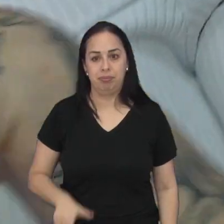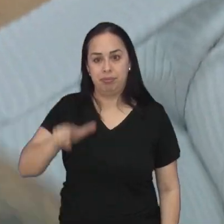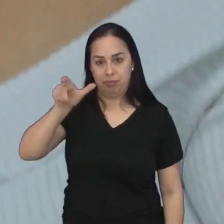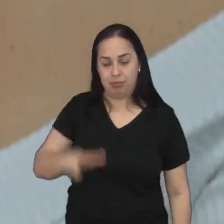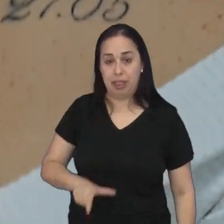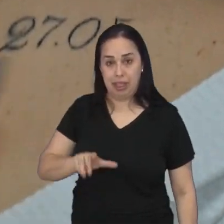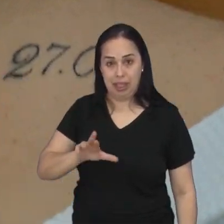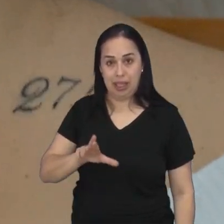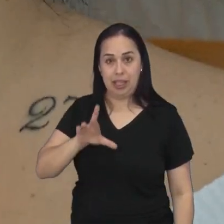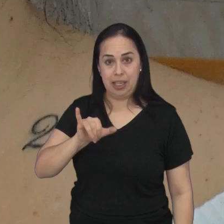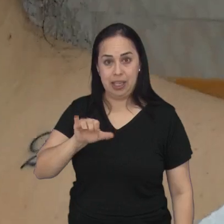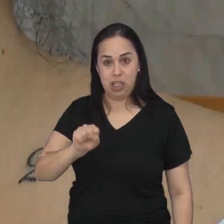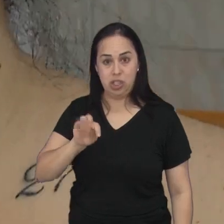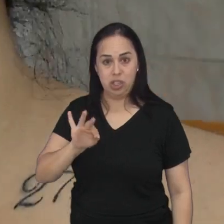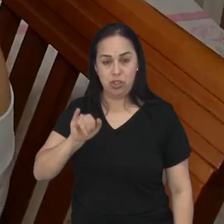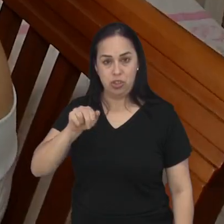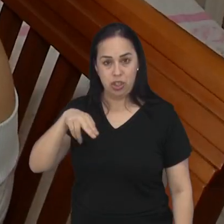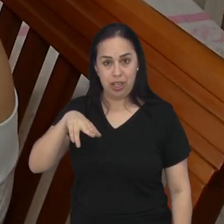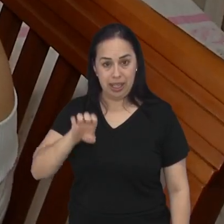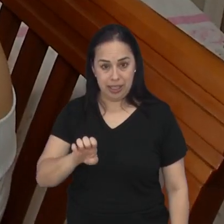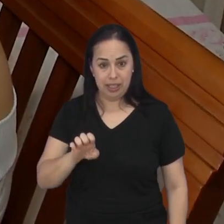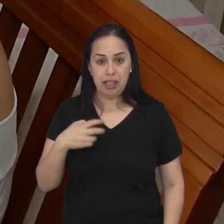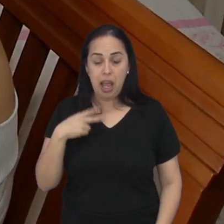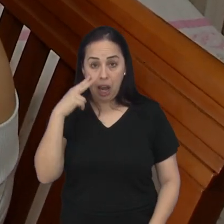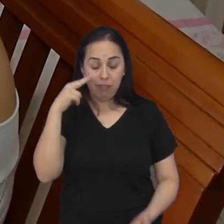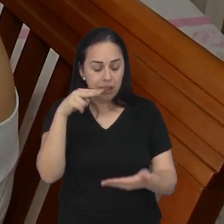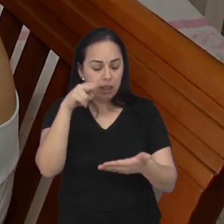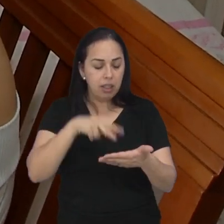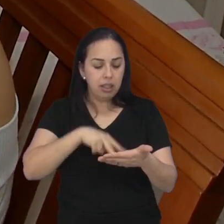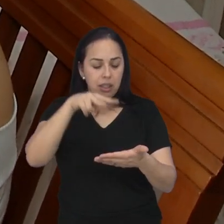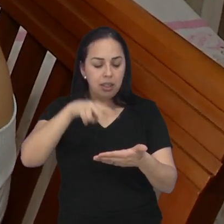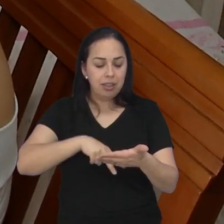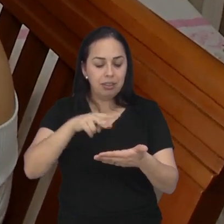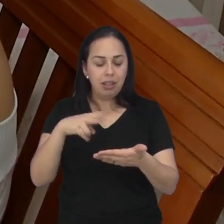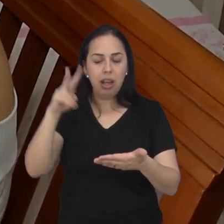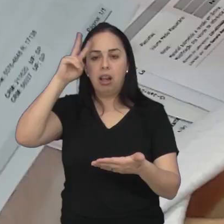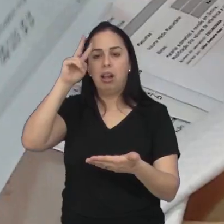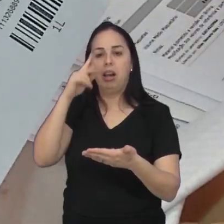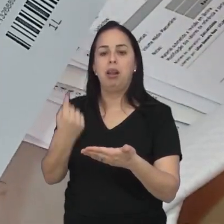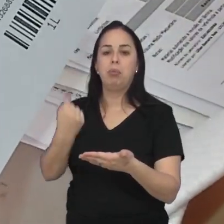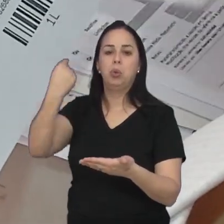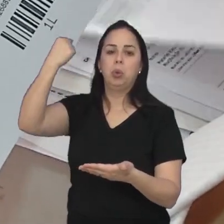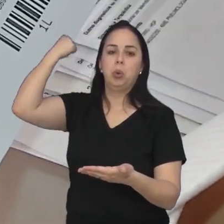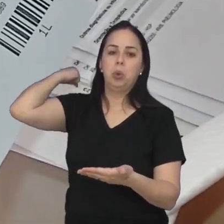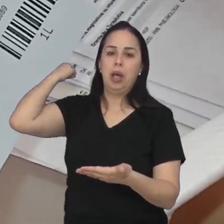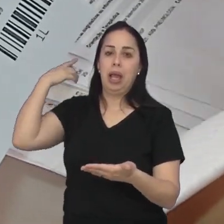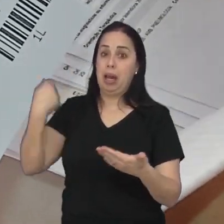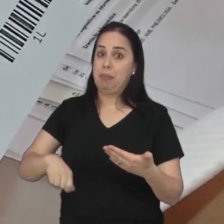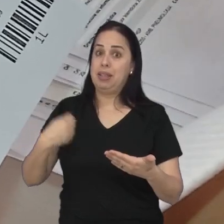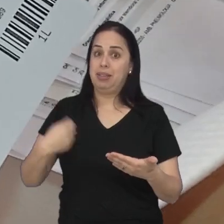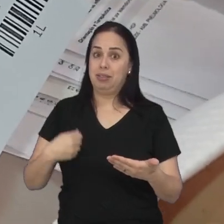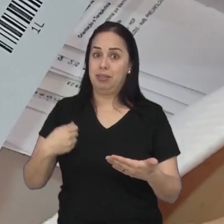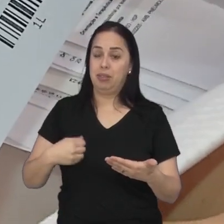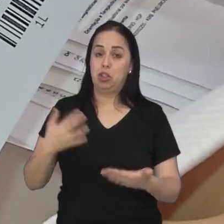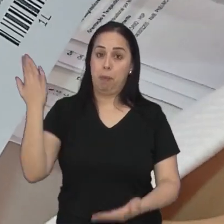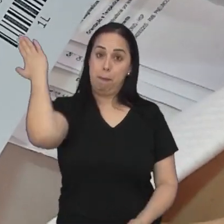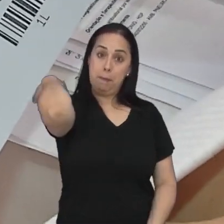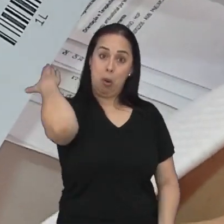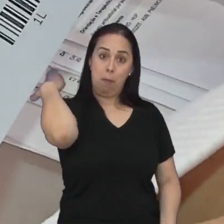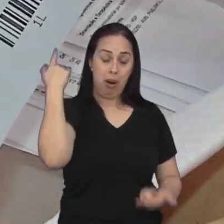A Cristiane é um exemplo disso. Hoje, rever os documentos é como viajar no tempo. Ela precisava de transplante